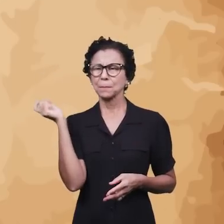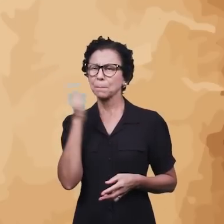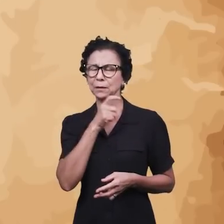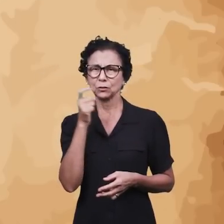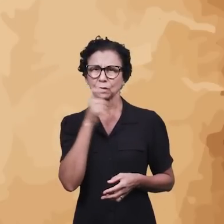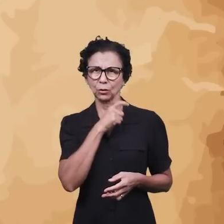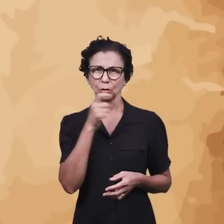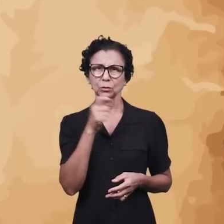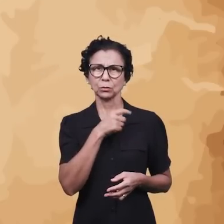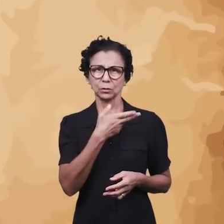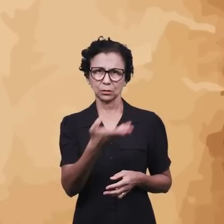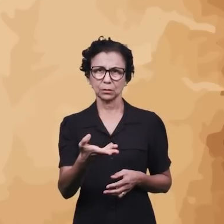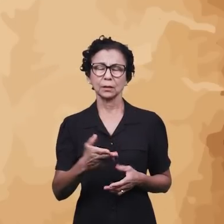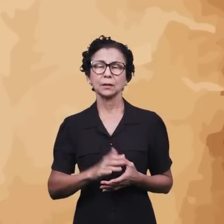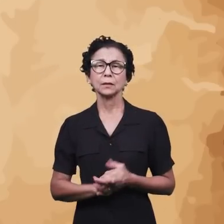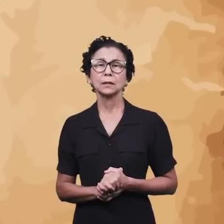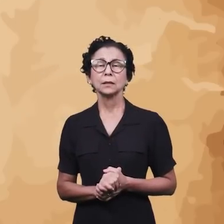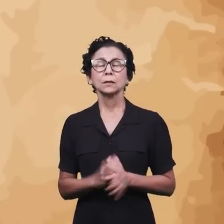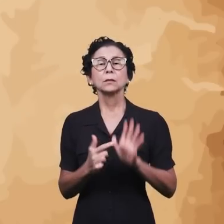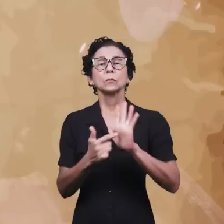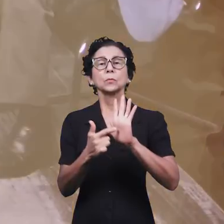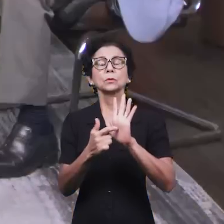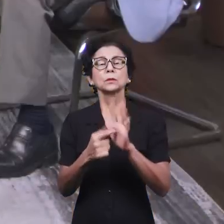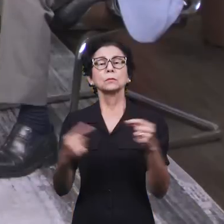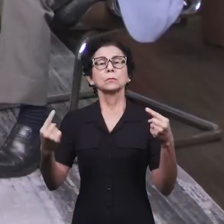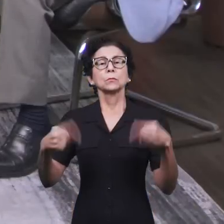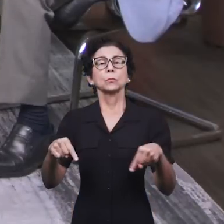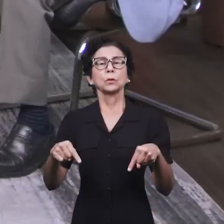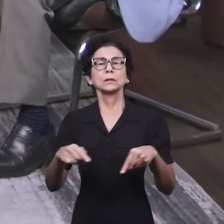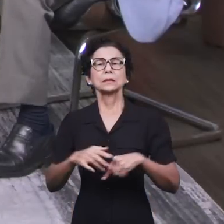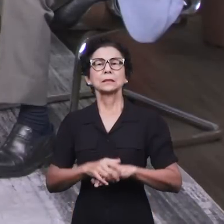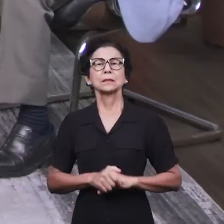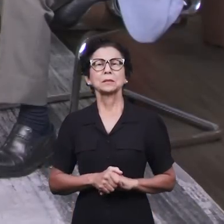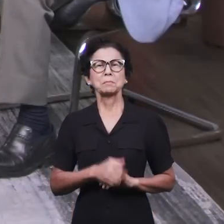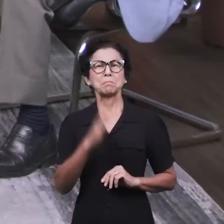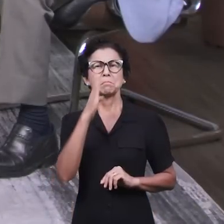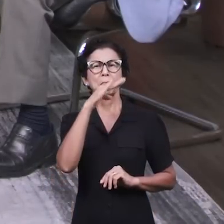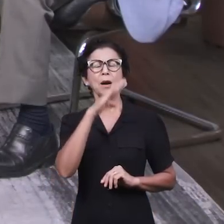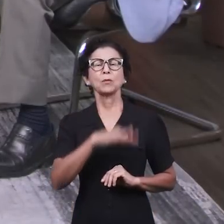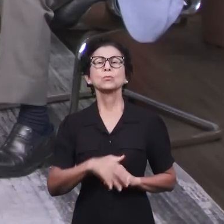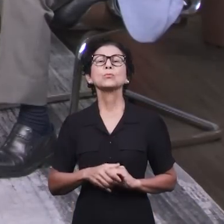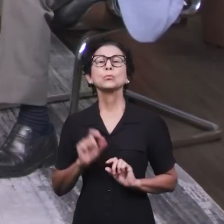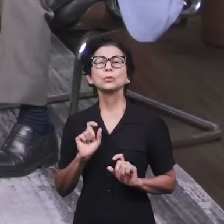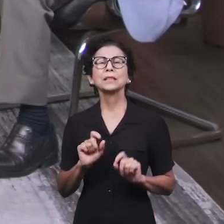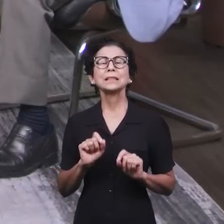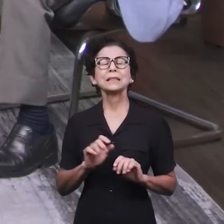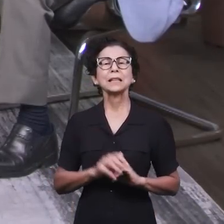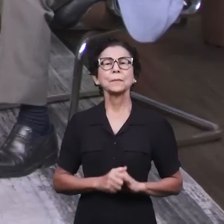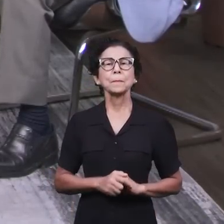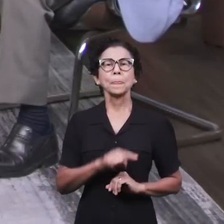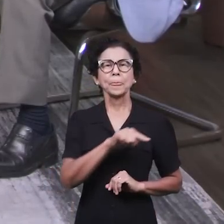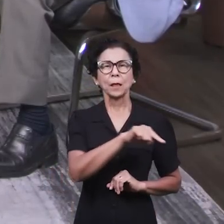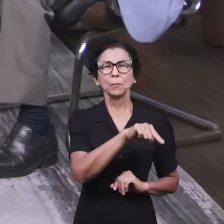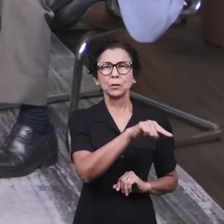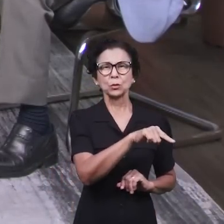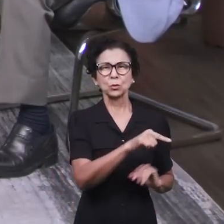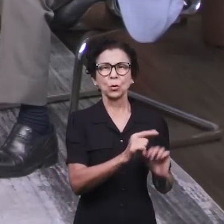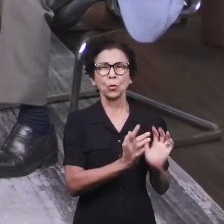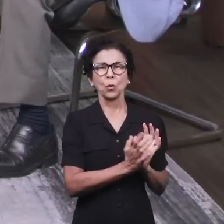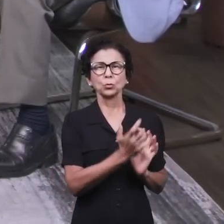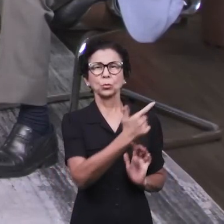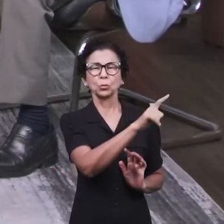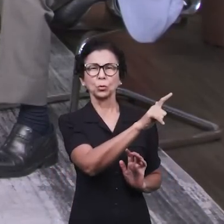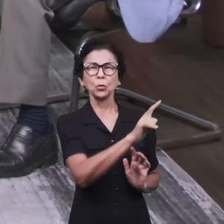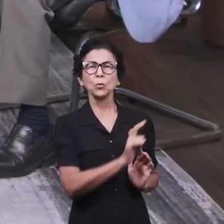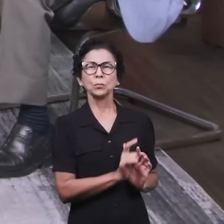2, versículo 2. Então, mostrando ali exatamente aquele tipo de oposição dos maus. O que eram os maus? Eram aqueles que vinham do